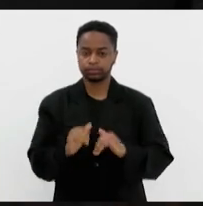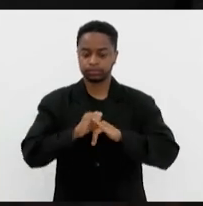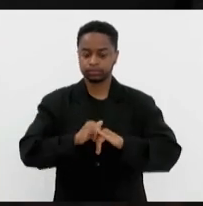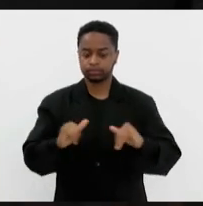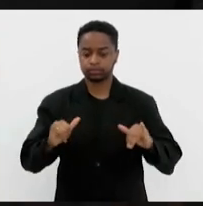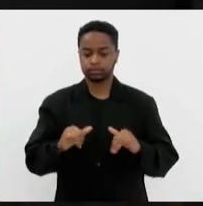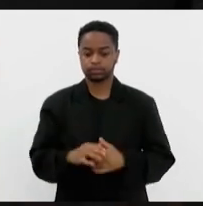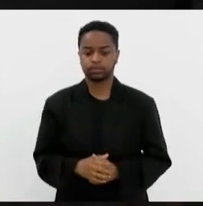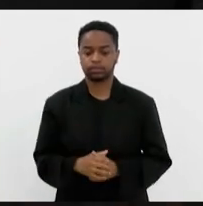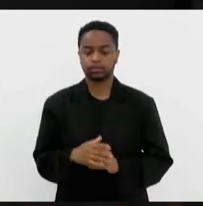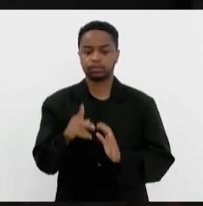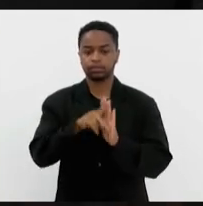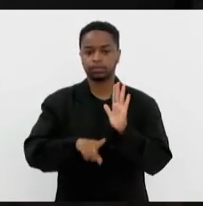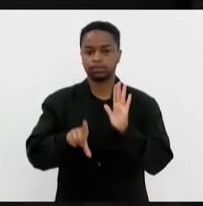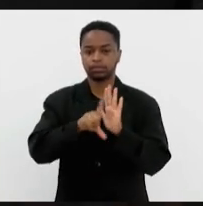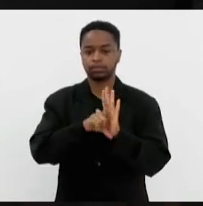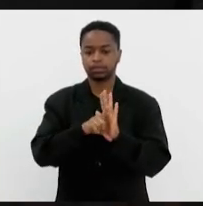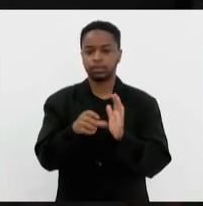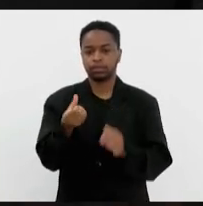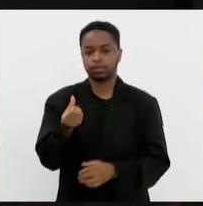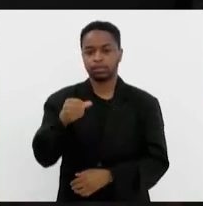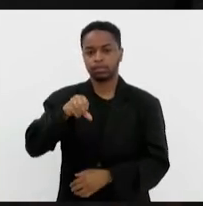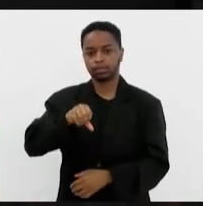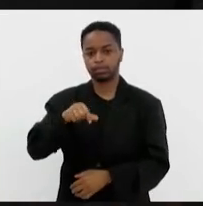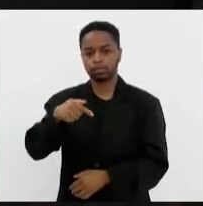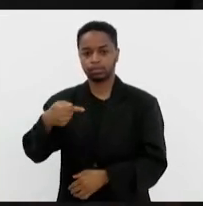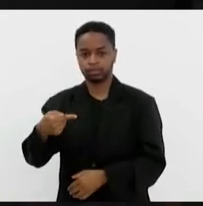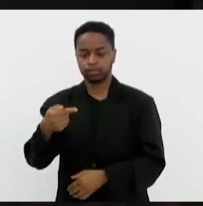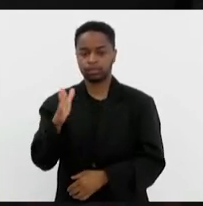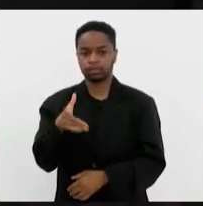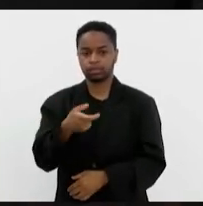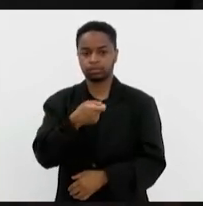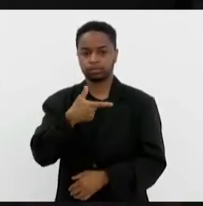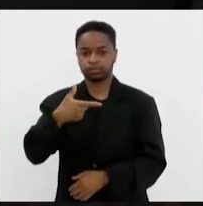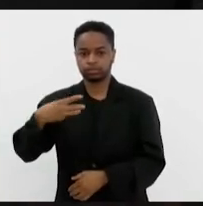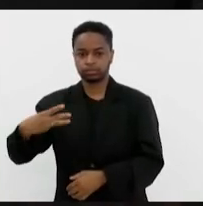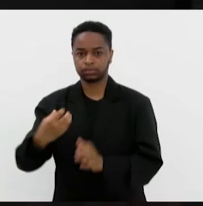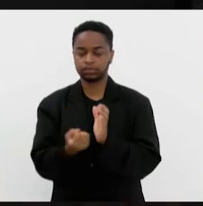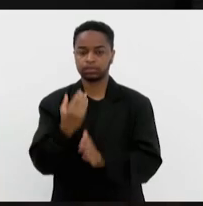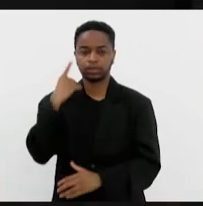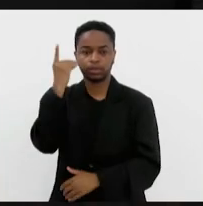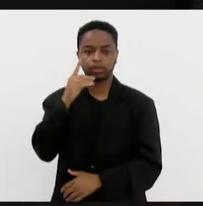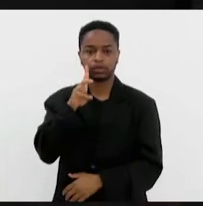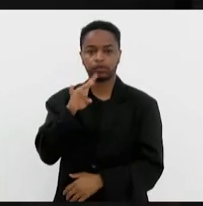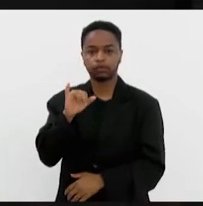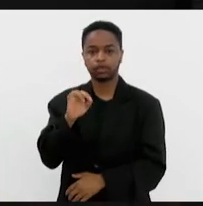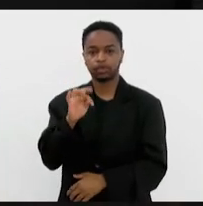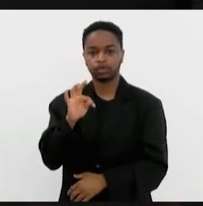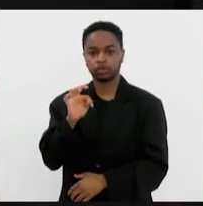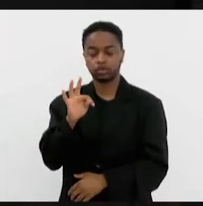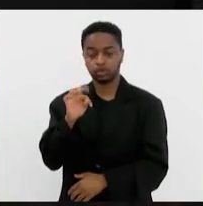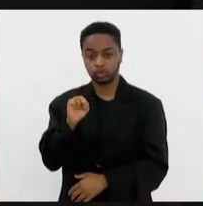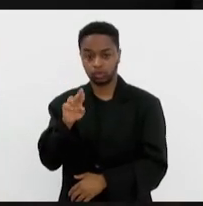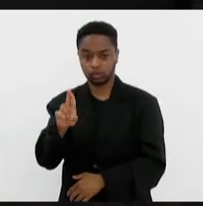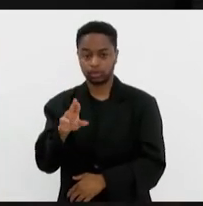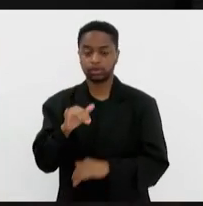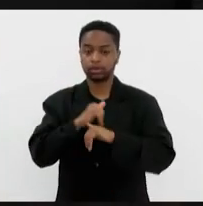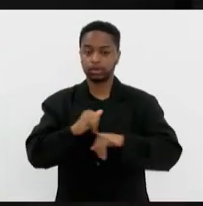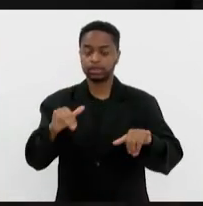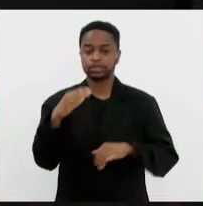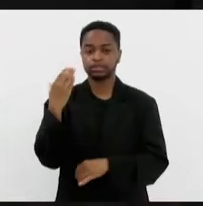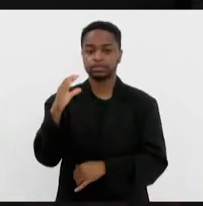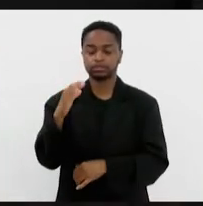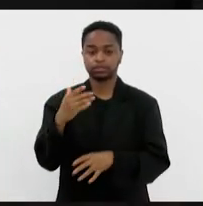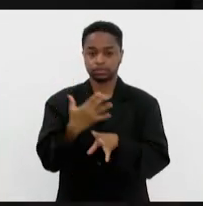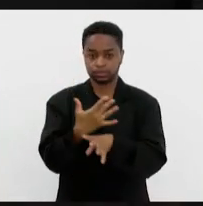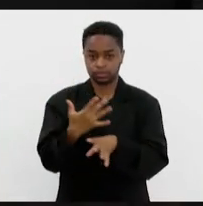Anuncio projeto de lei número 697, de 23, de autoria do deputado Vitor Júnior, que declara o município de Niterói como